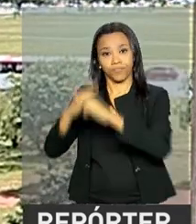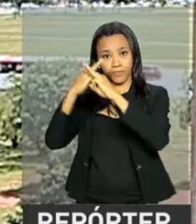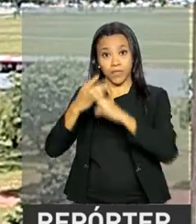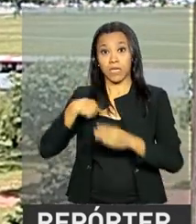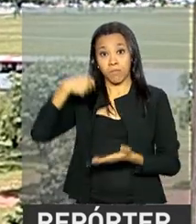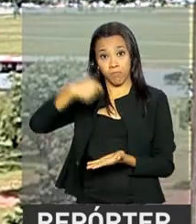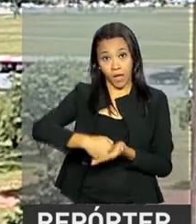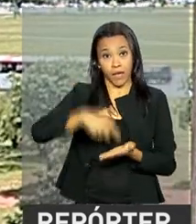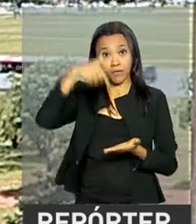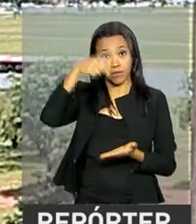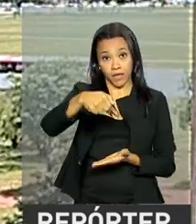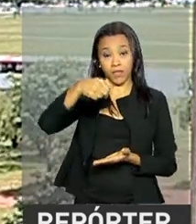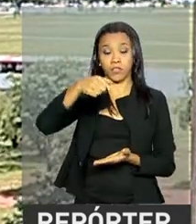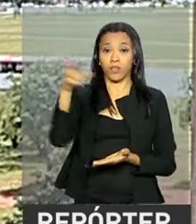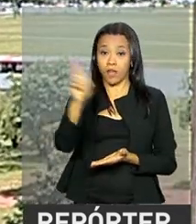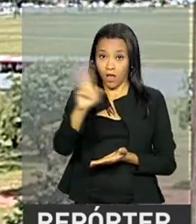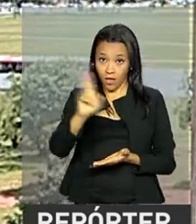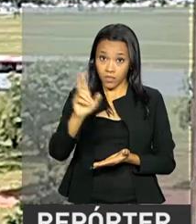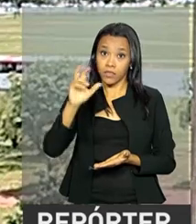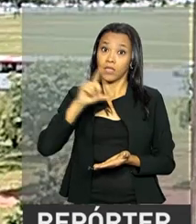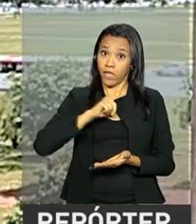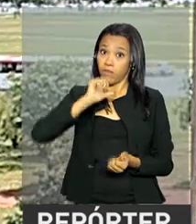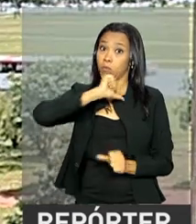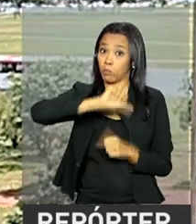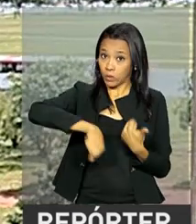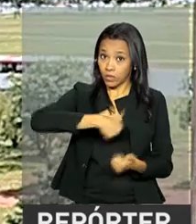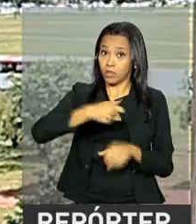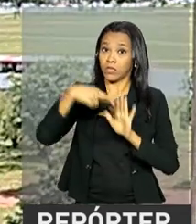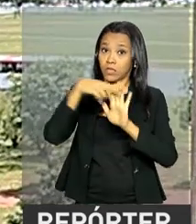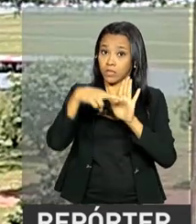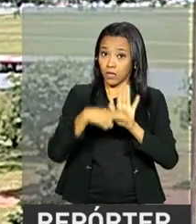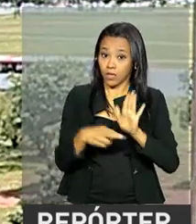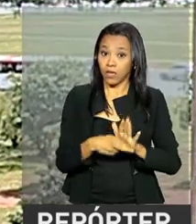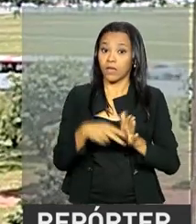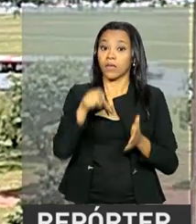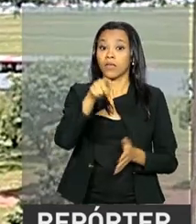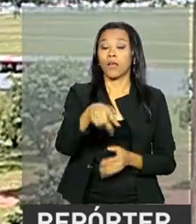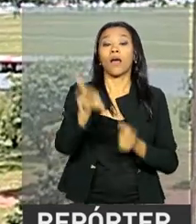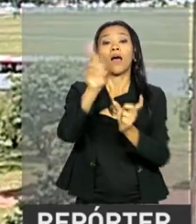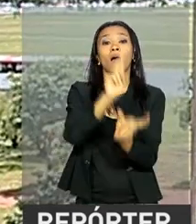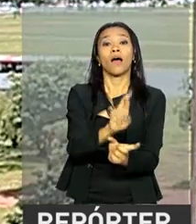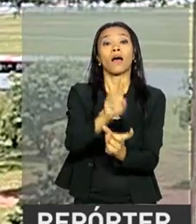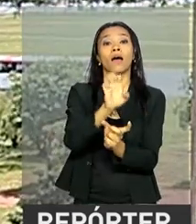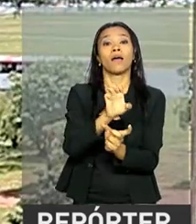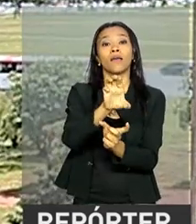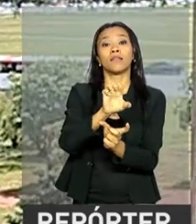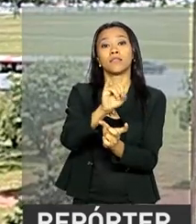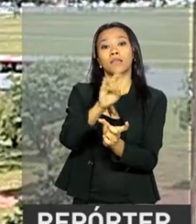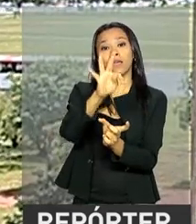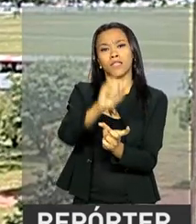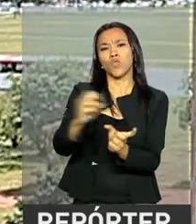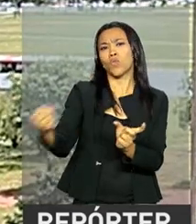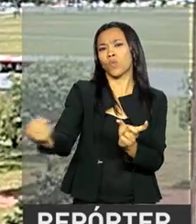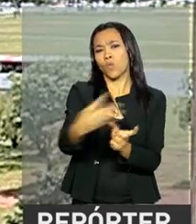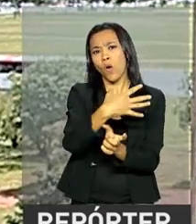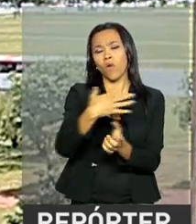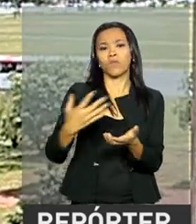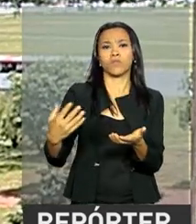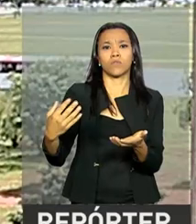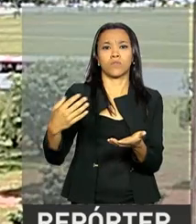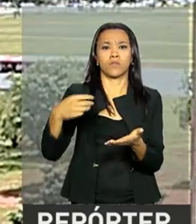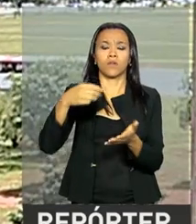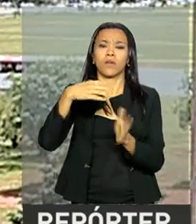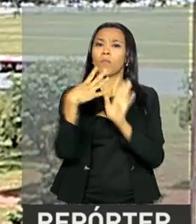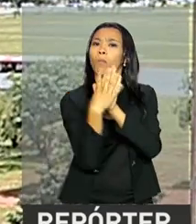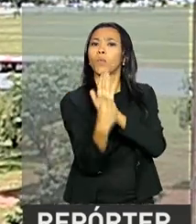serviço além dessa mudança a Receita Federal passa a oferecer também pelo site novos modelos de comprovantes de